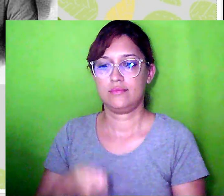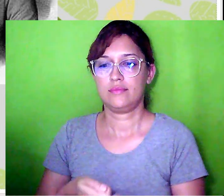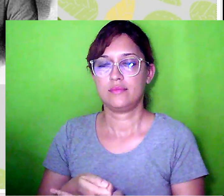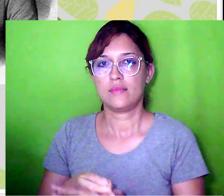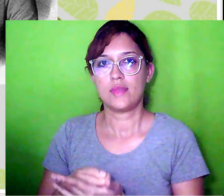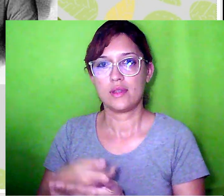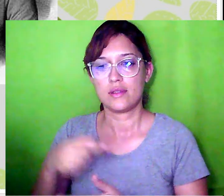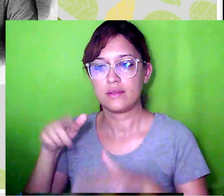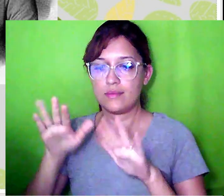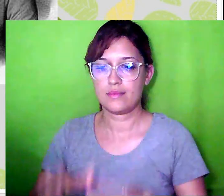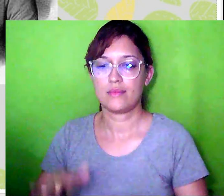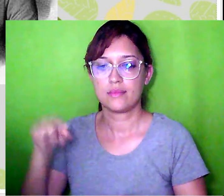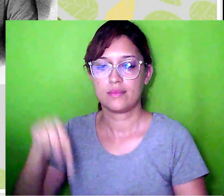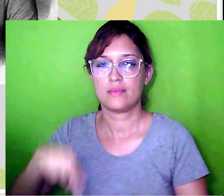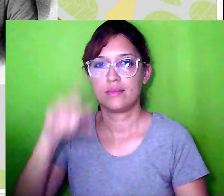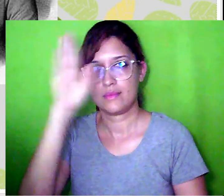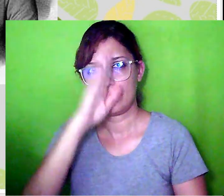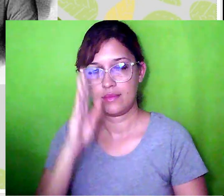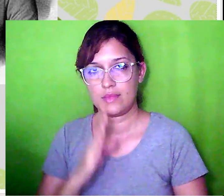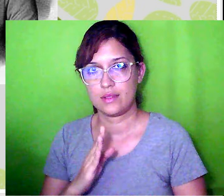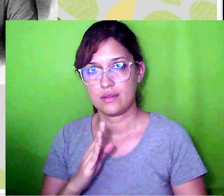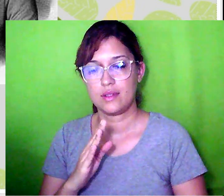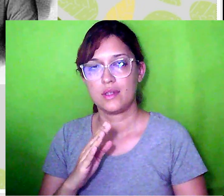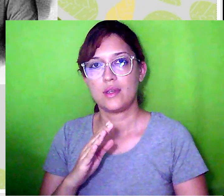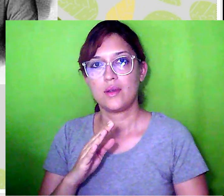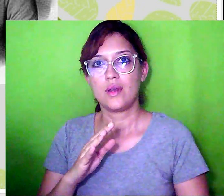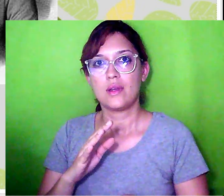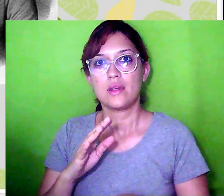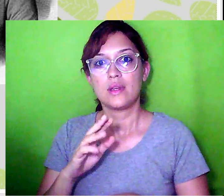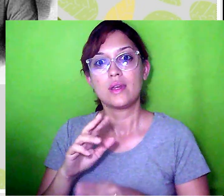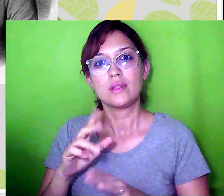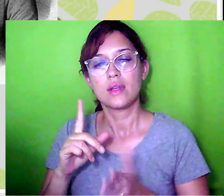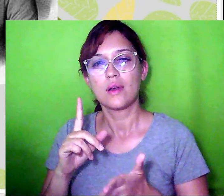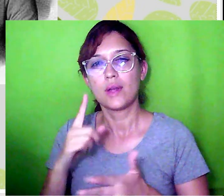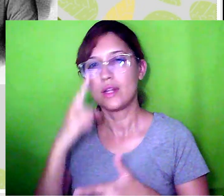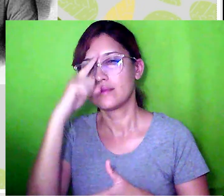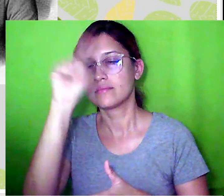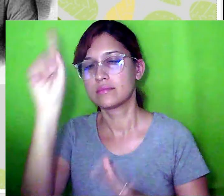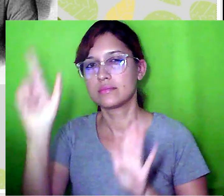No entanto, Dom Pedro I havia decidido ficar no Brasil